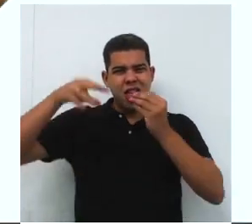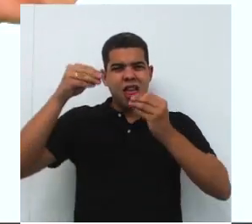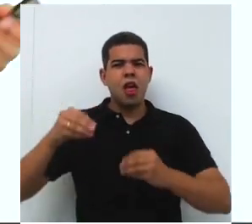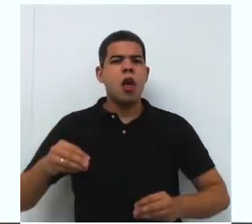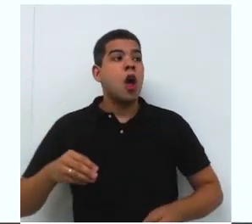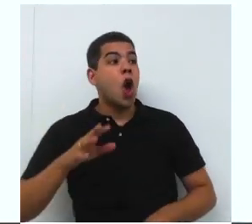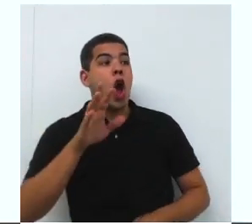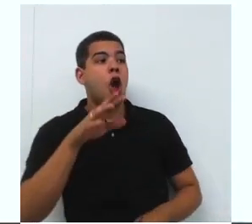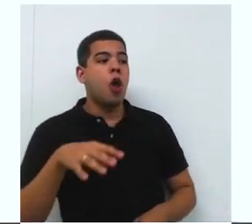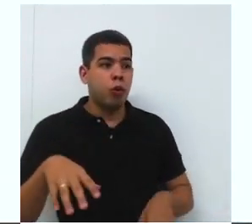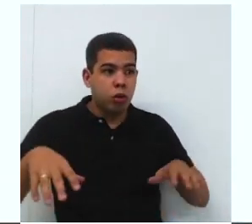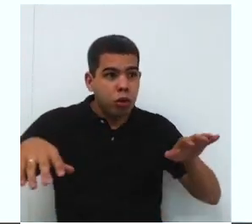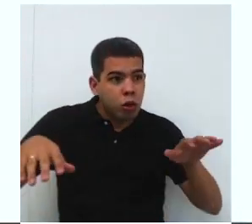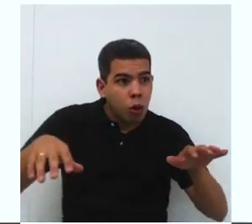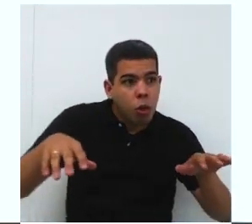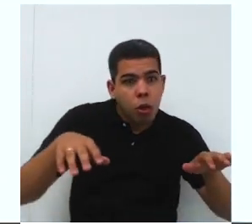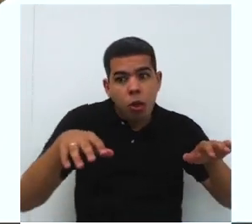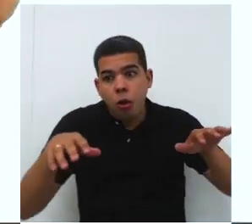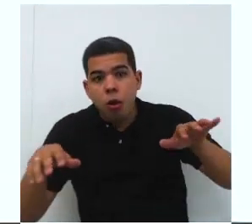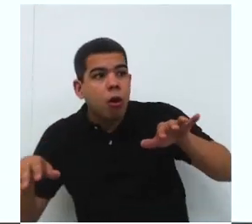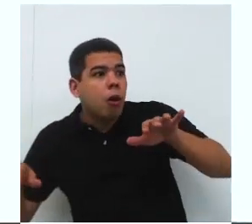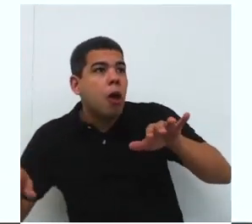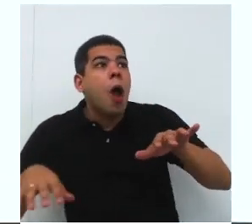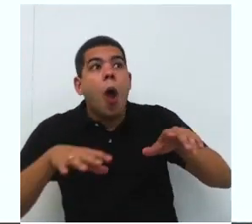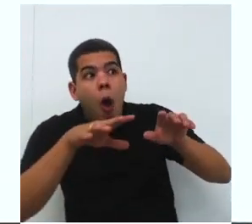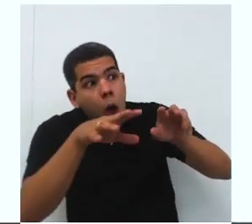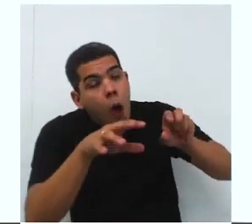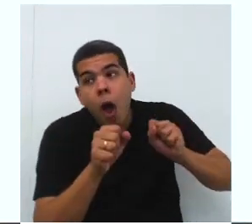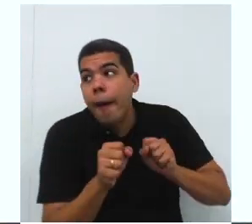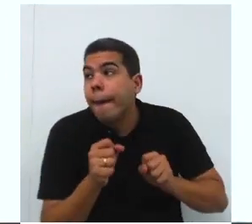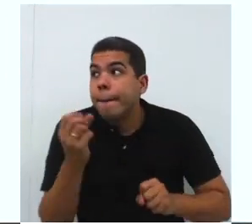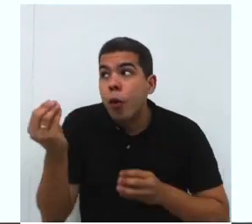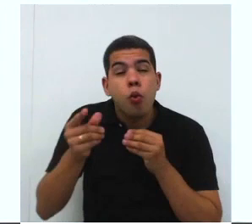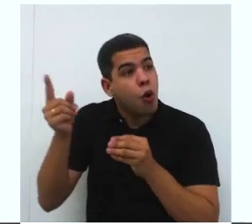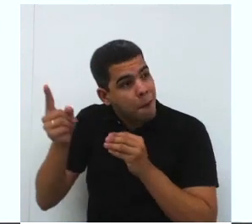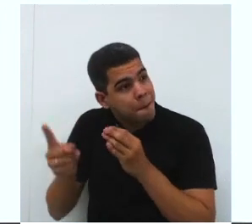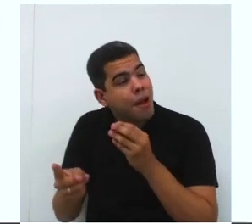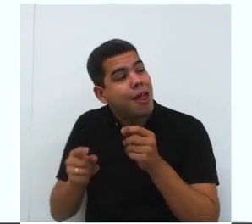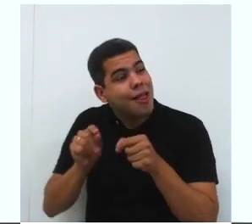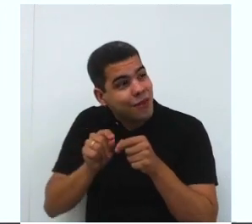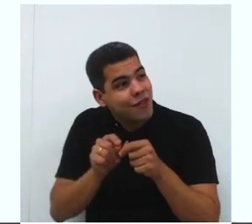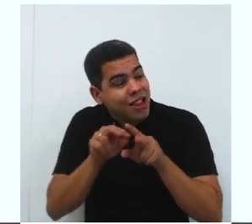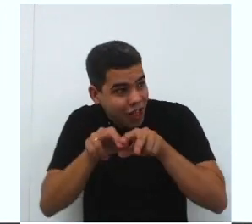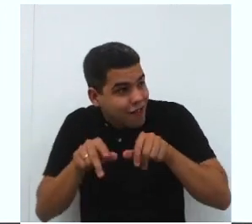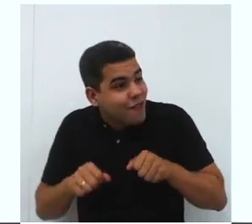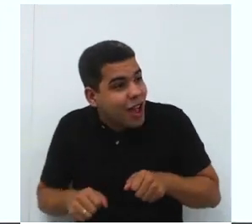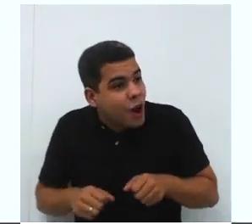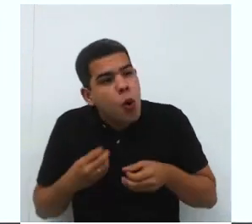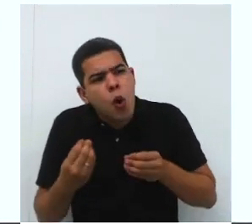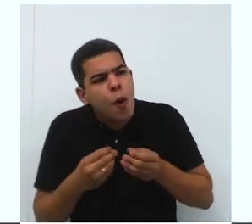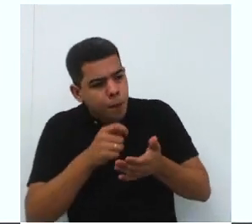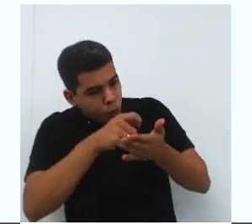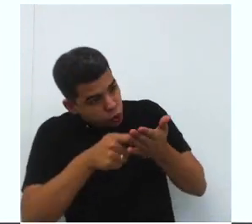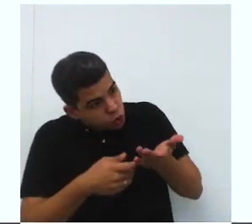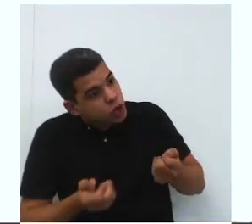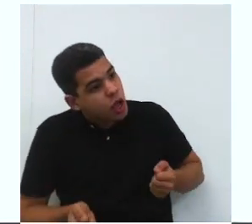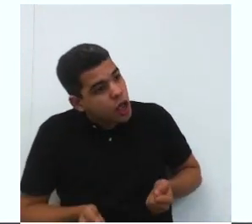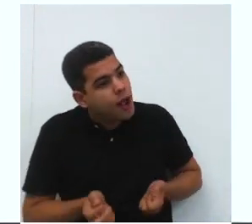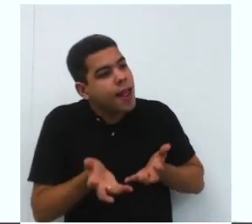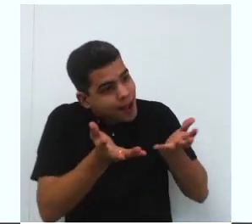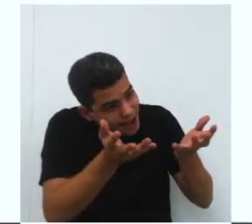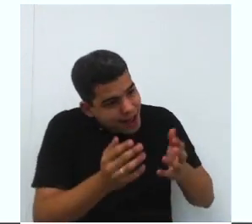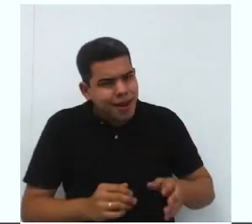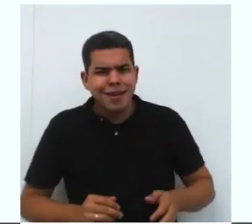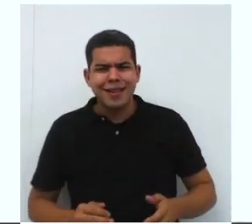cultura maravilhosa indígena teve ao longo de tantas e tantas décadas. Então, quando você deixa um